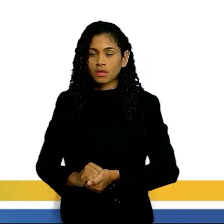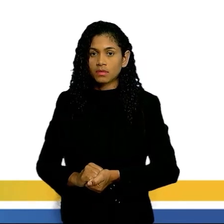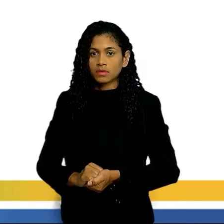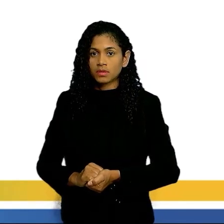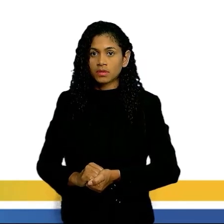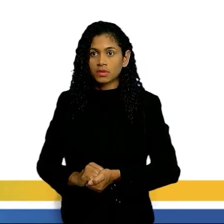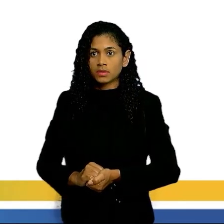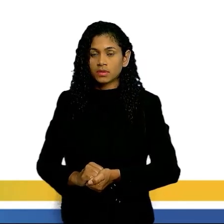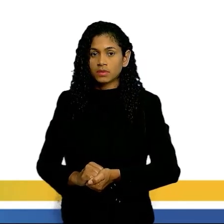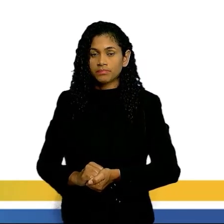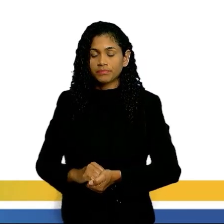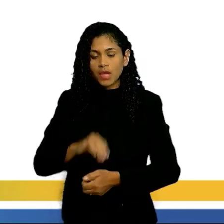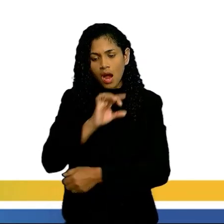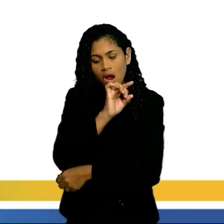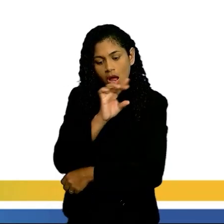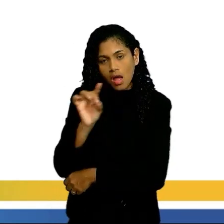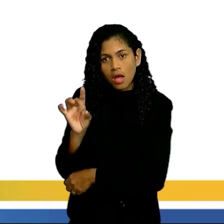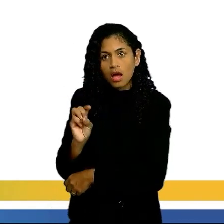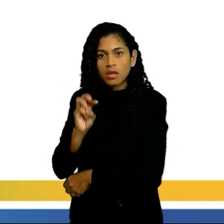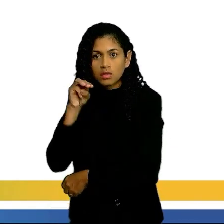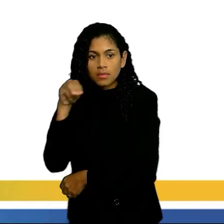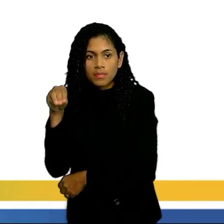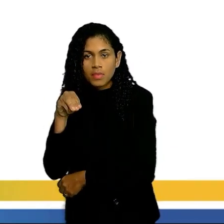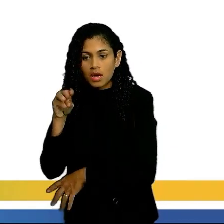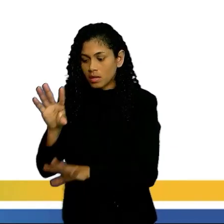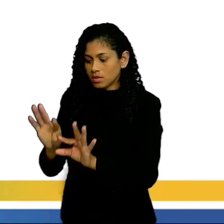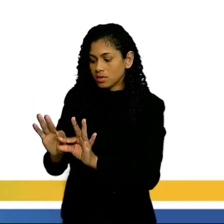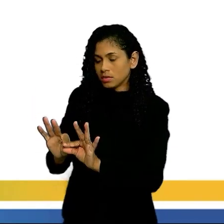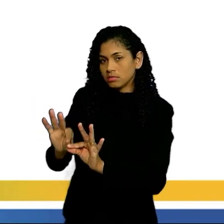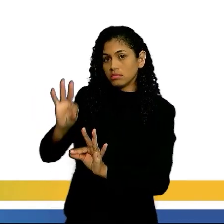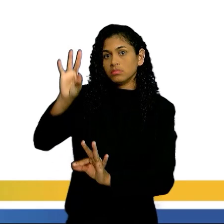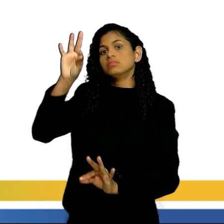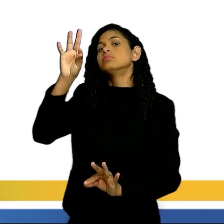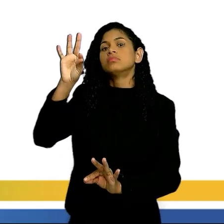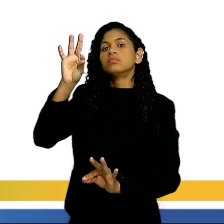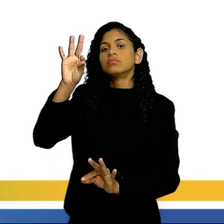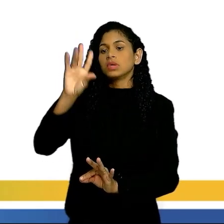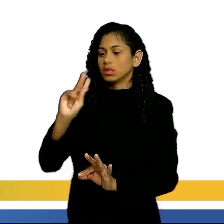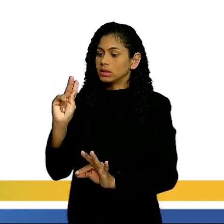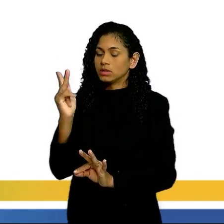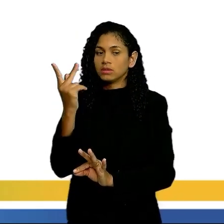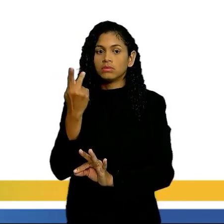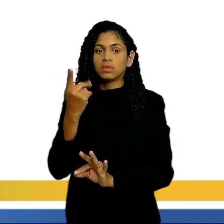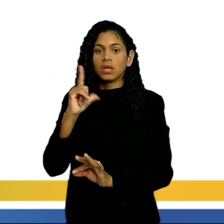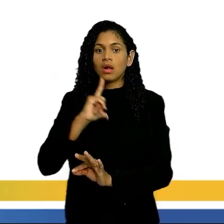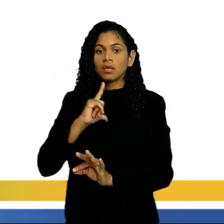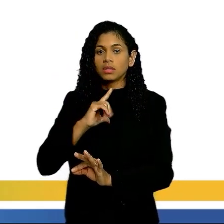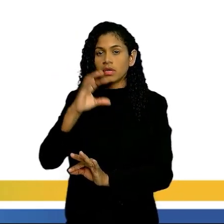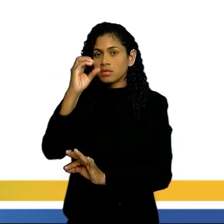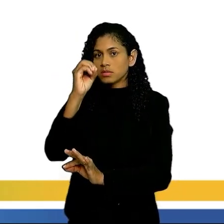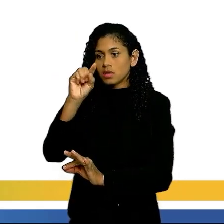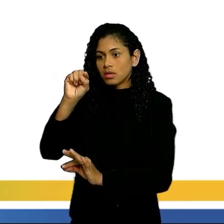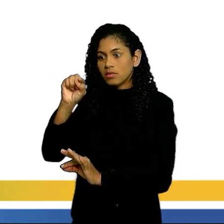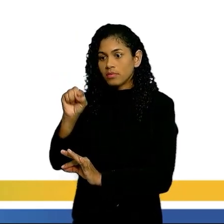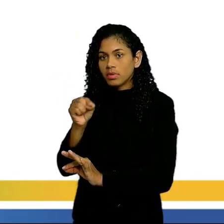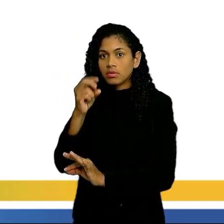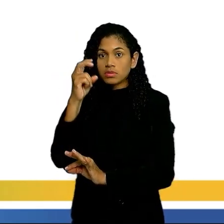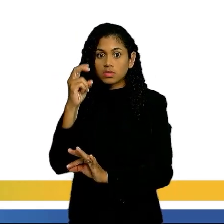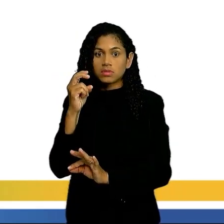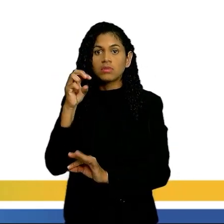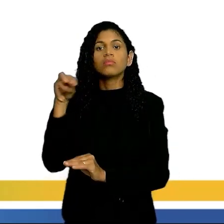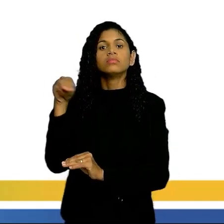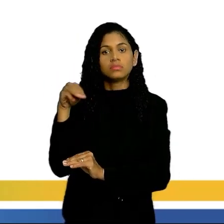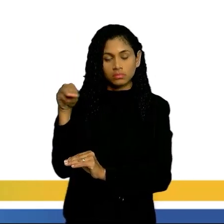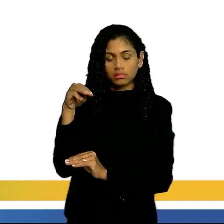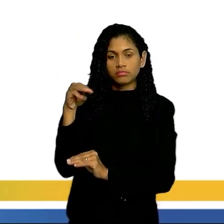Olha só, para cada metro de altura, a largura do topo tem 0,5 metros. Ou